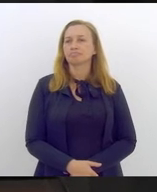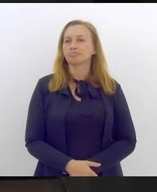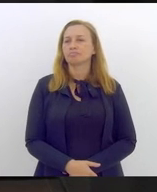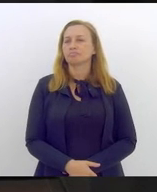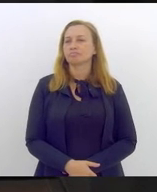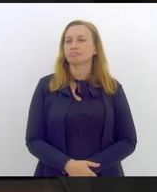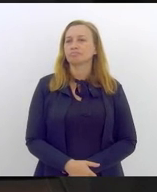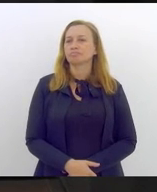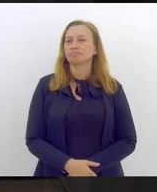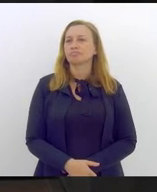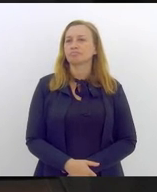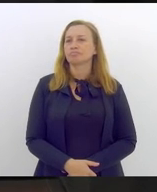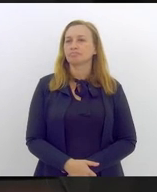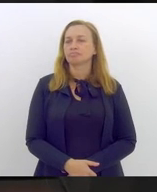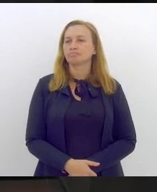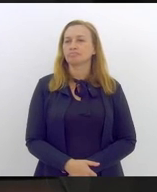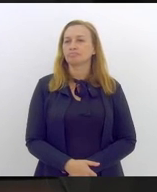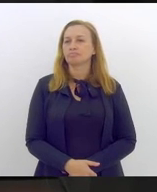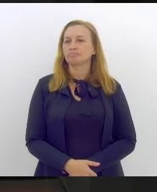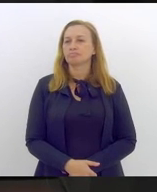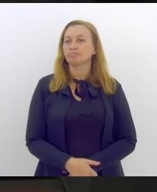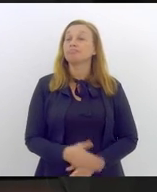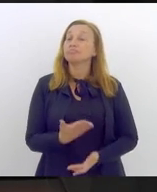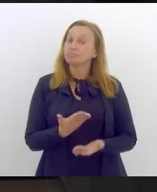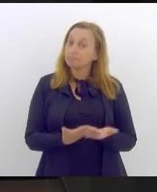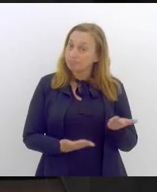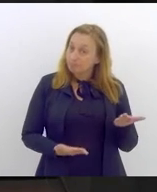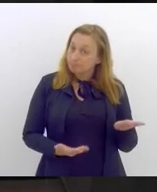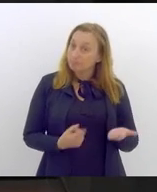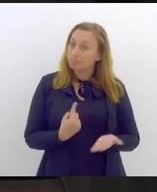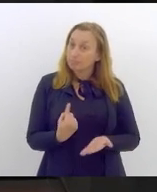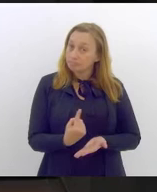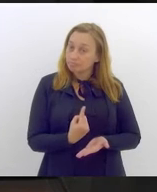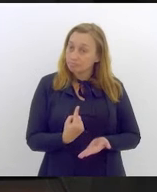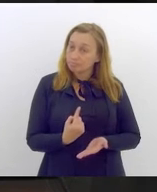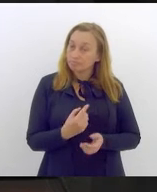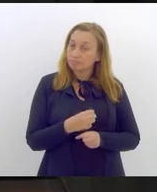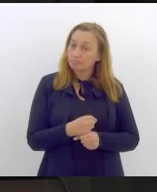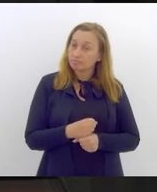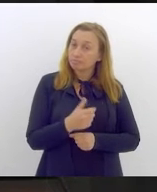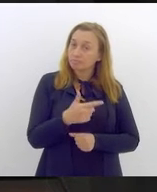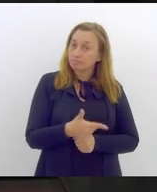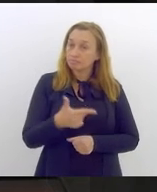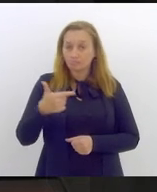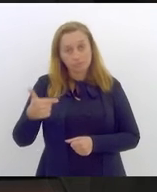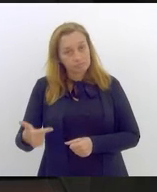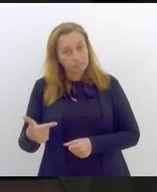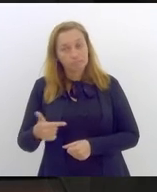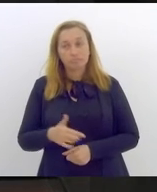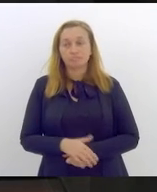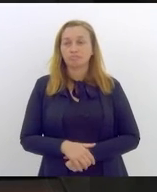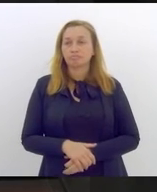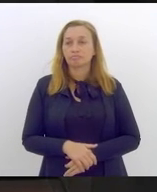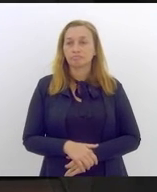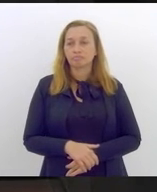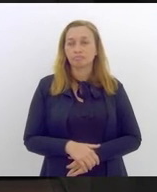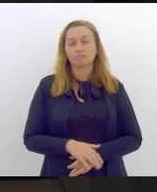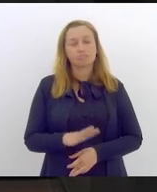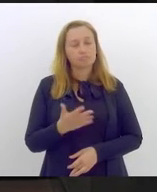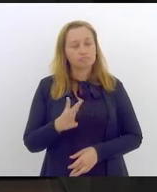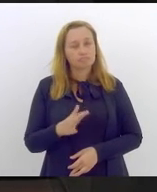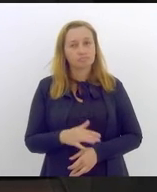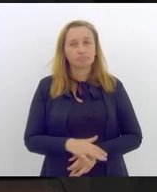nos faz nos vai fazer perder em 2022 no